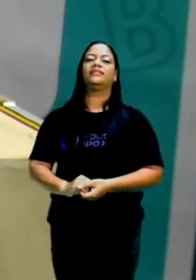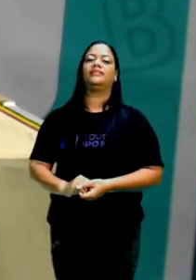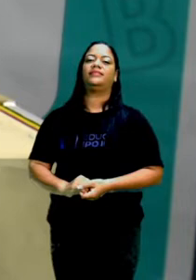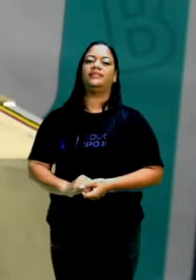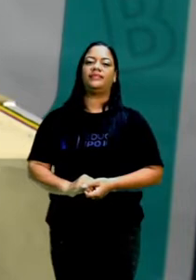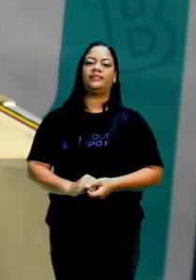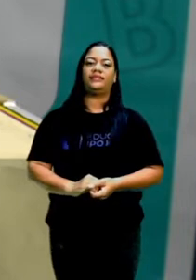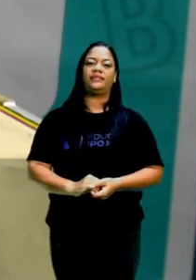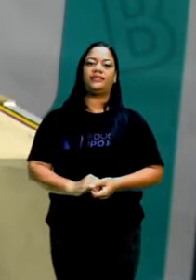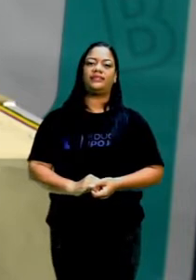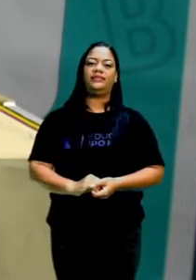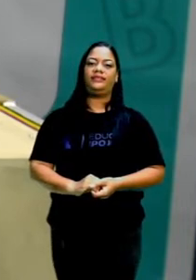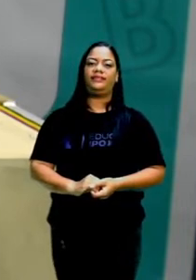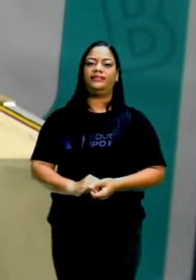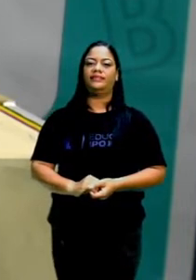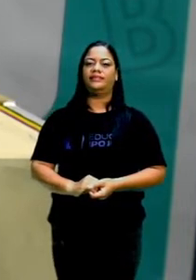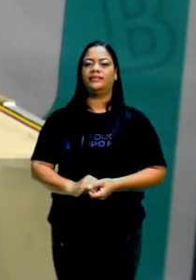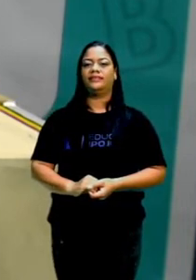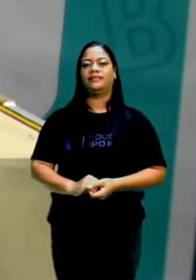a gotinha